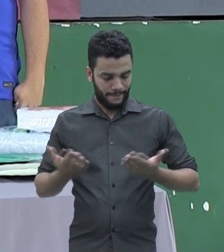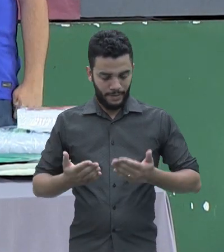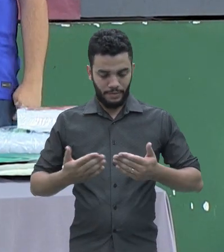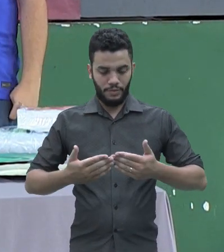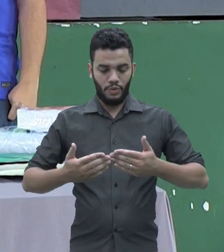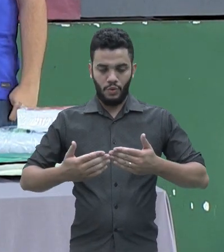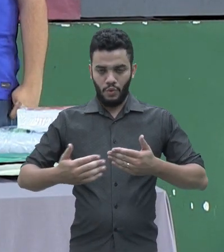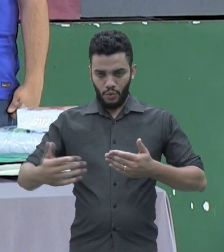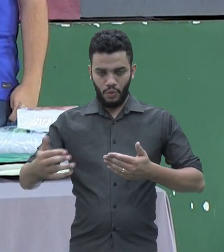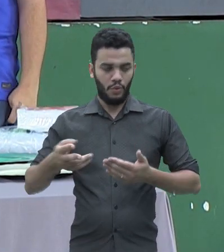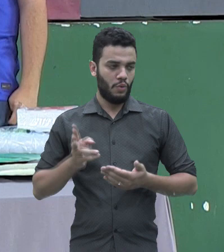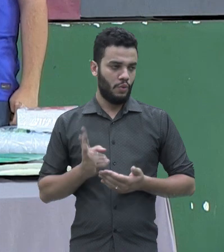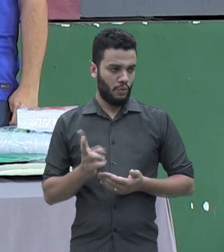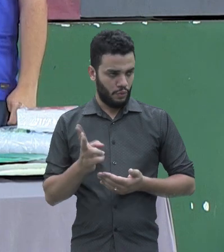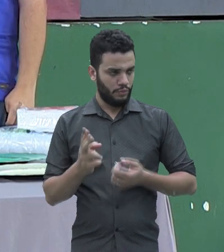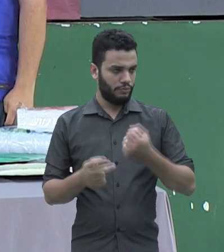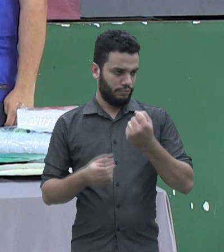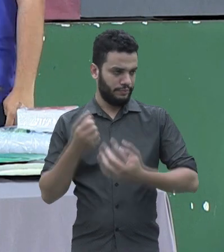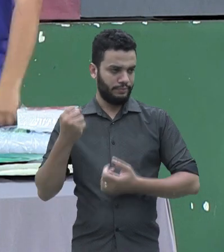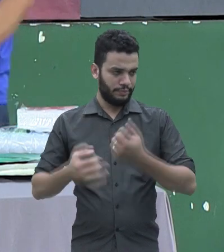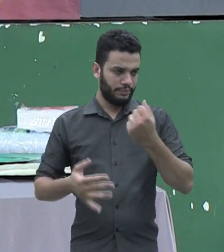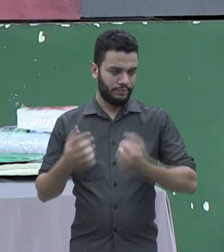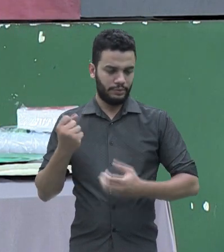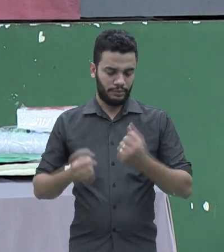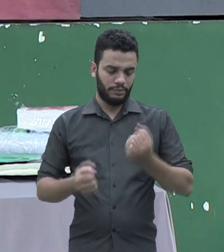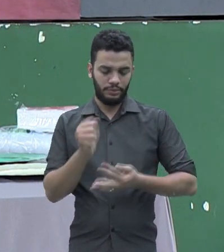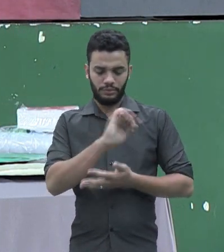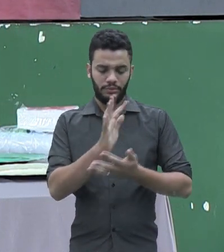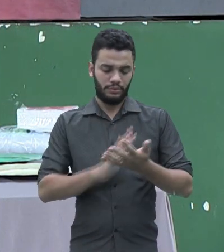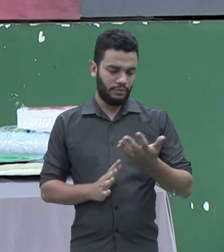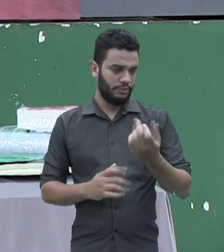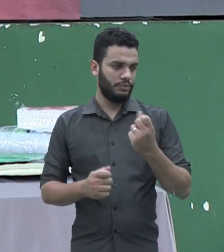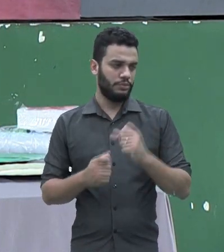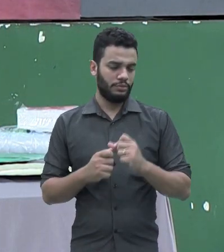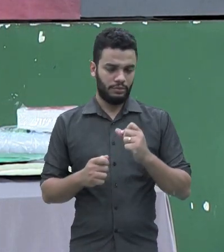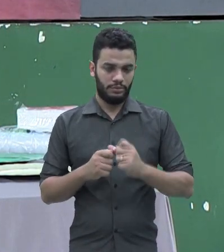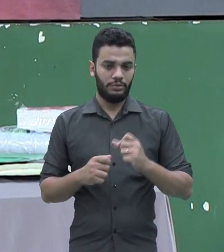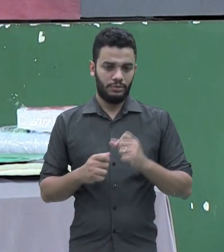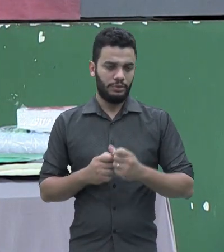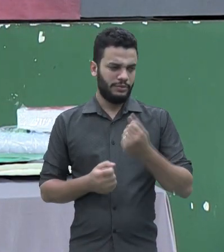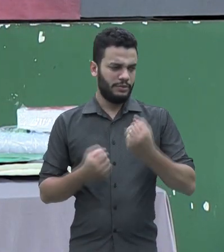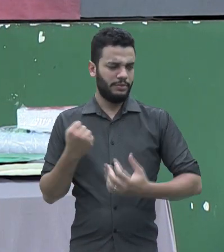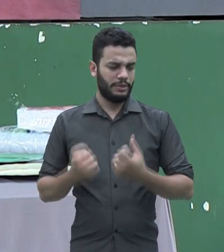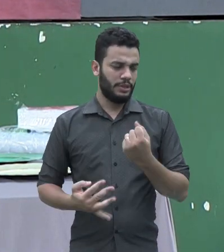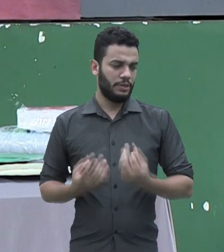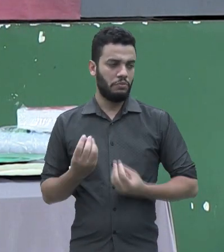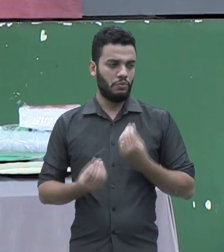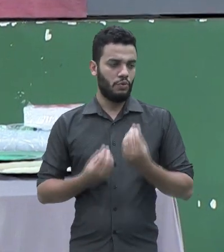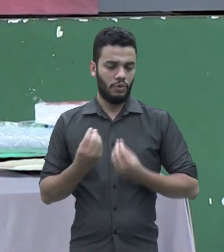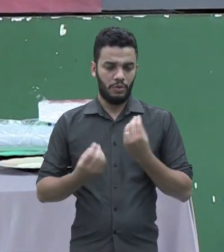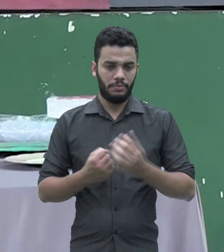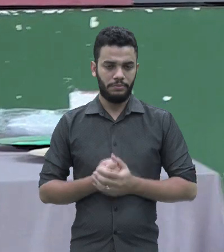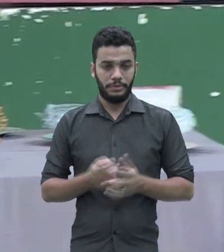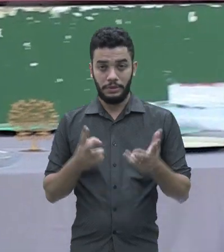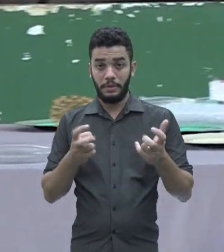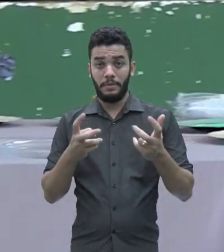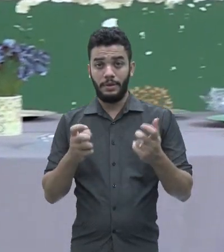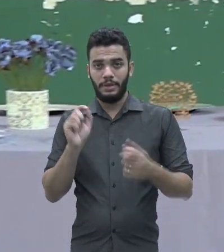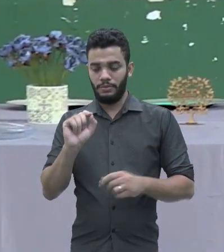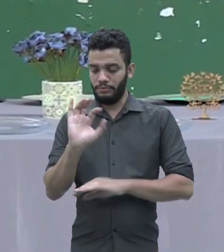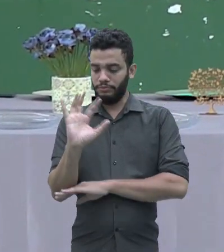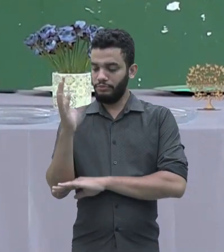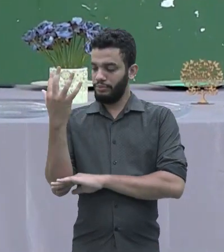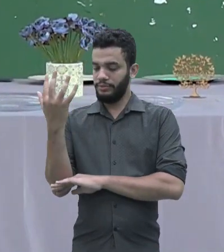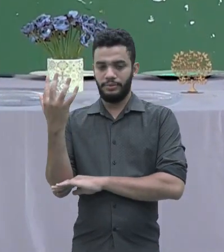gratidão, que foi confeccionada também com vocês. Temos aqui uma linda árvore, né? Com alguns cards que a